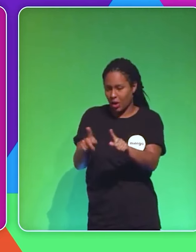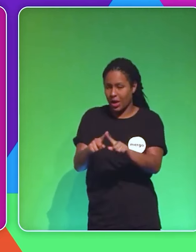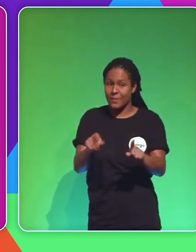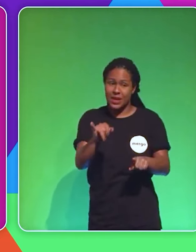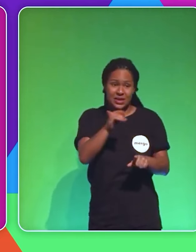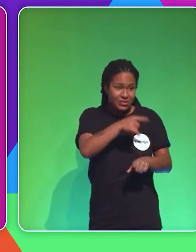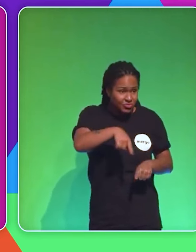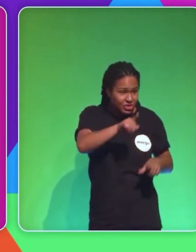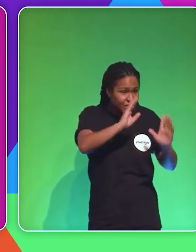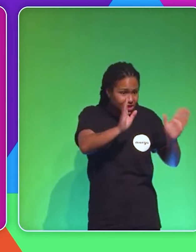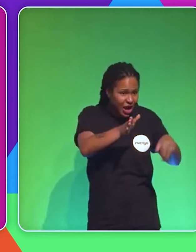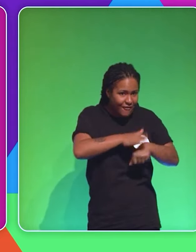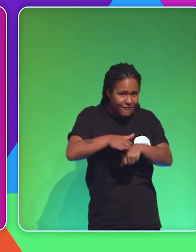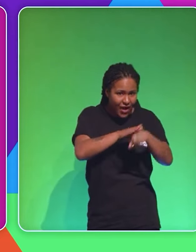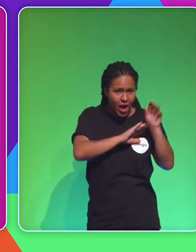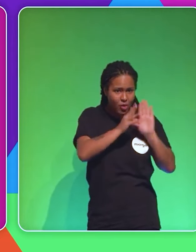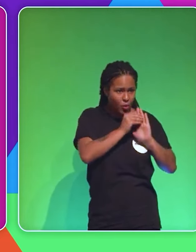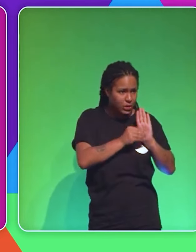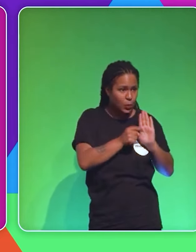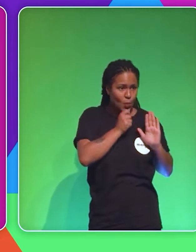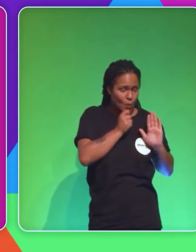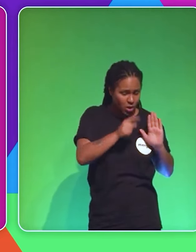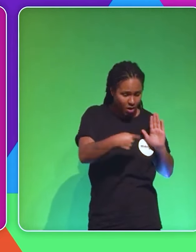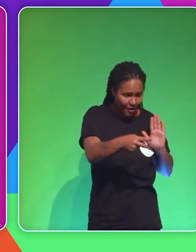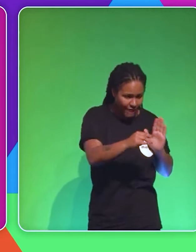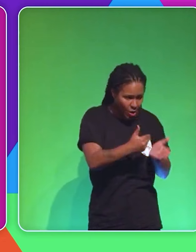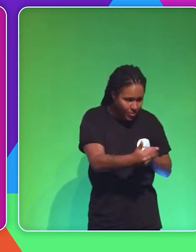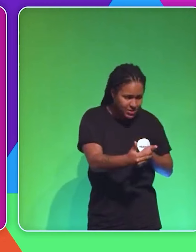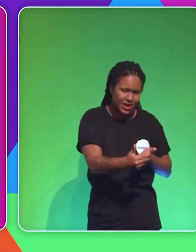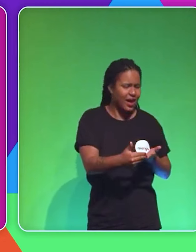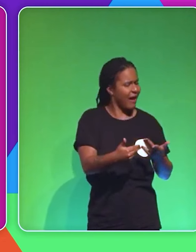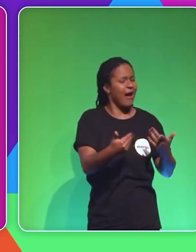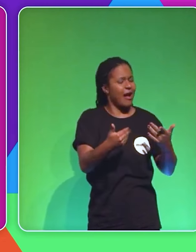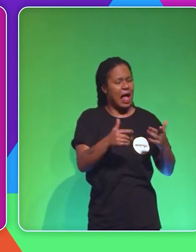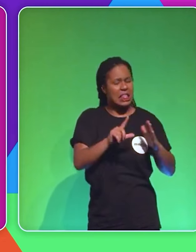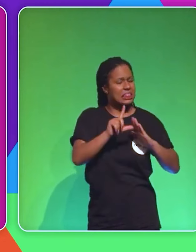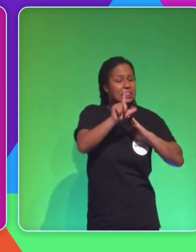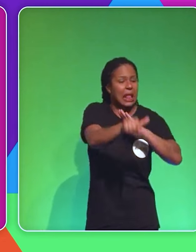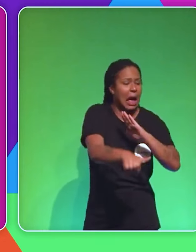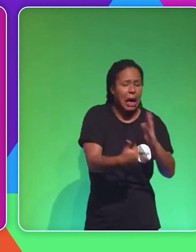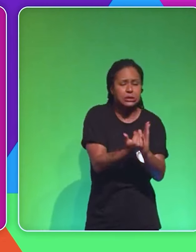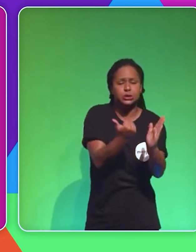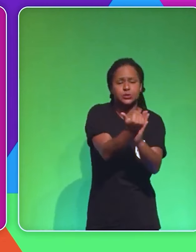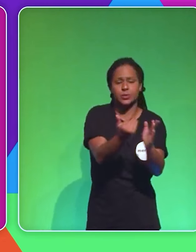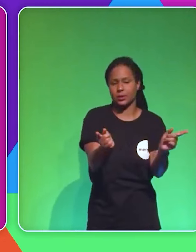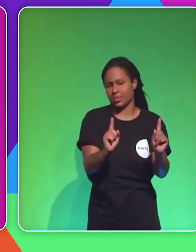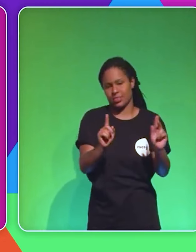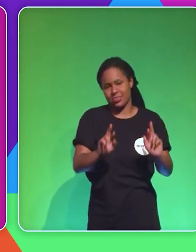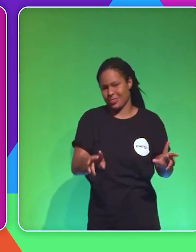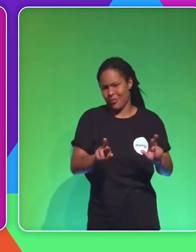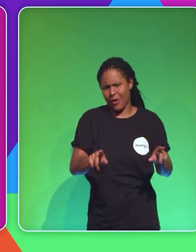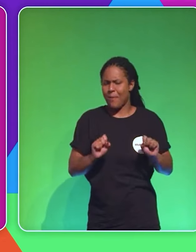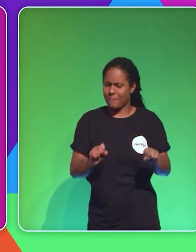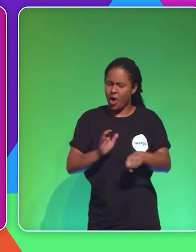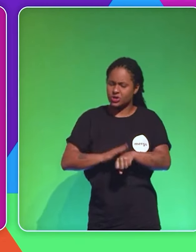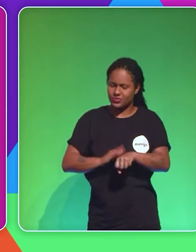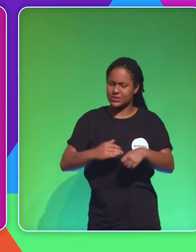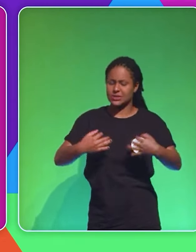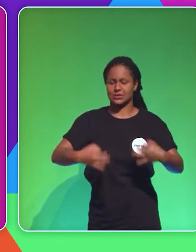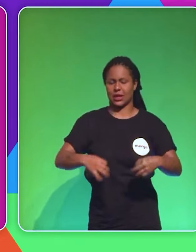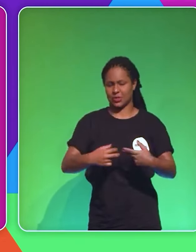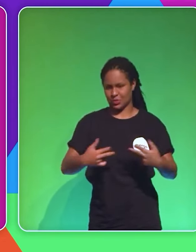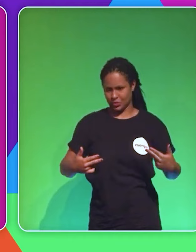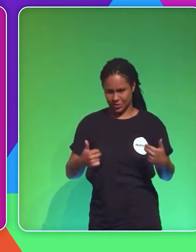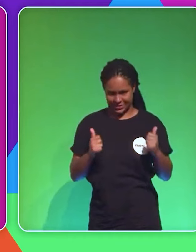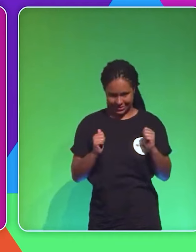conteúdo ainda não é tarde tá bom ainda não é tarde demais para fazer as coisas da maneira correta